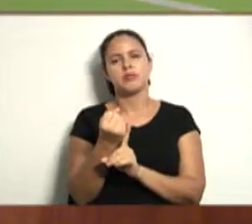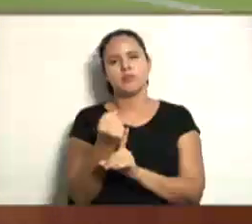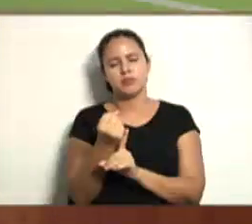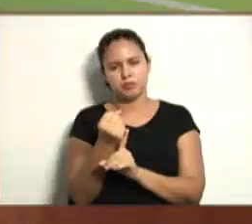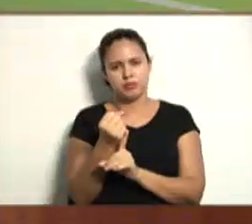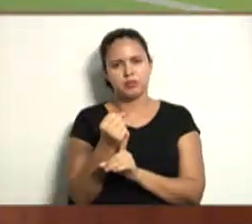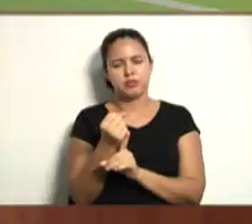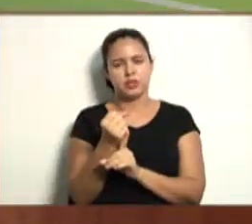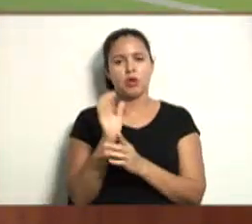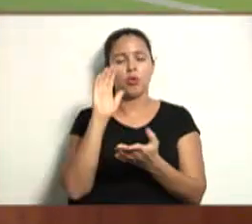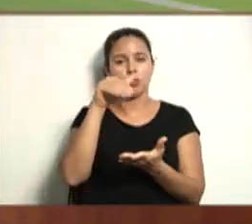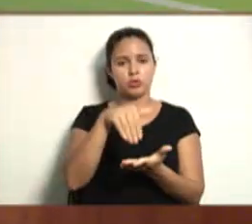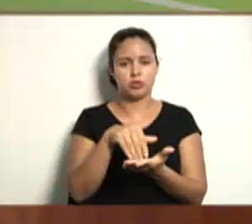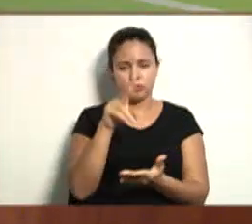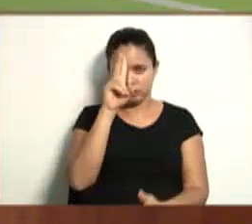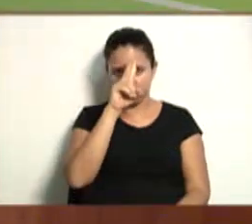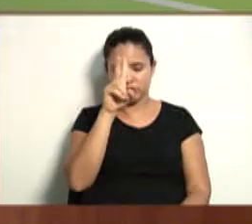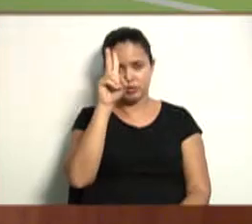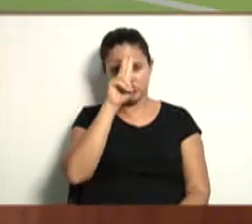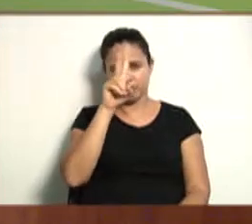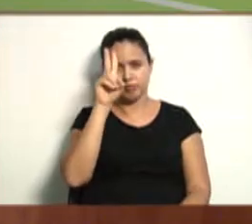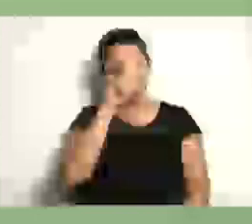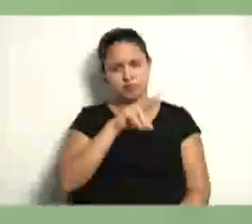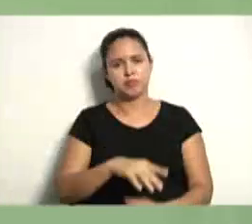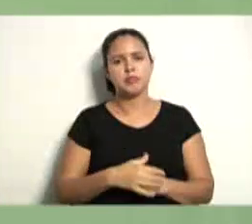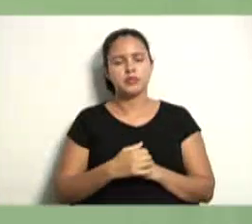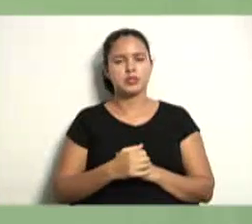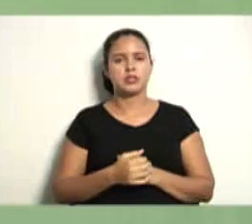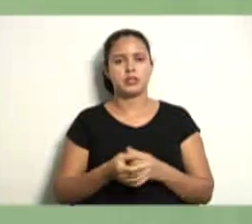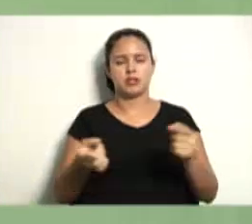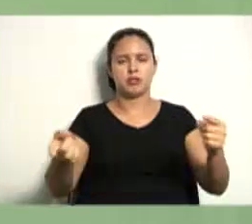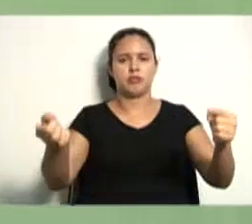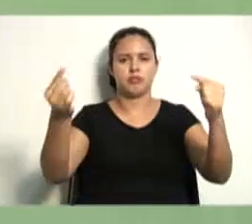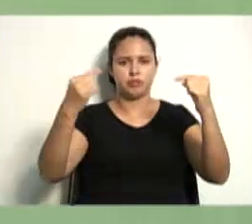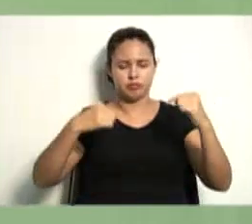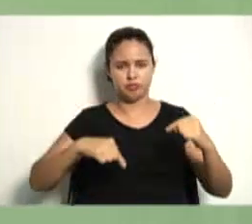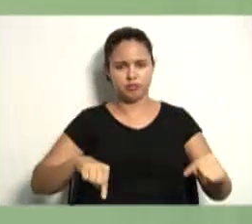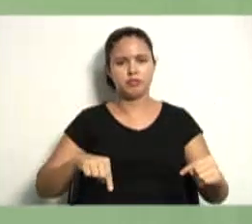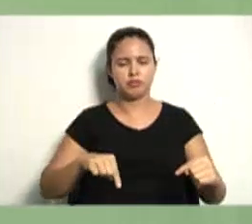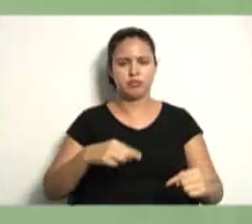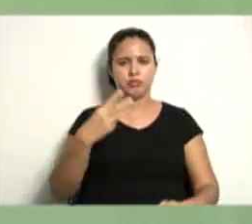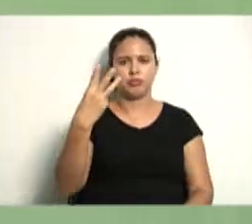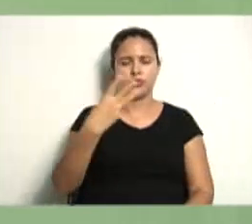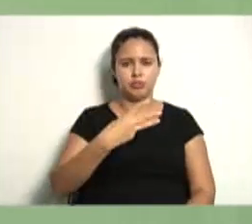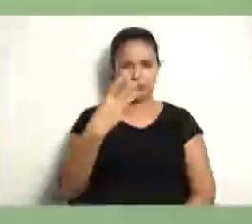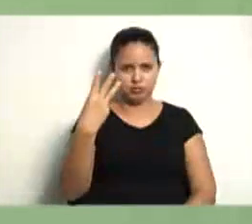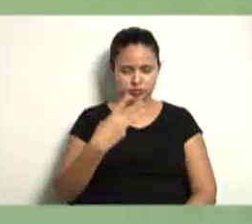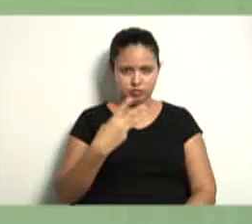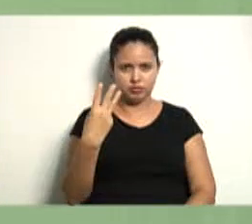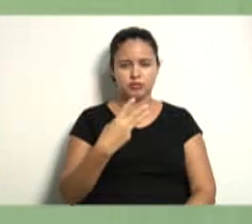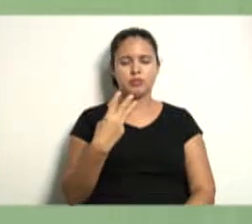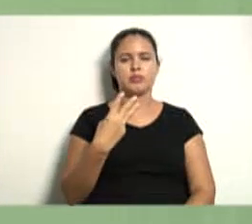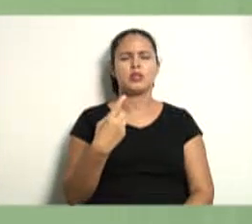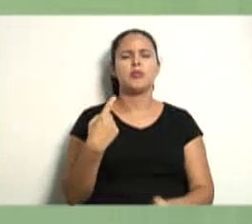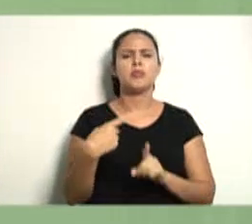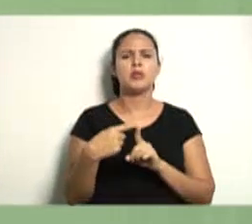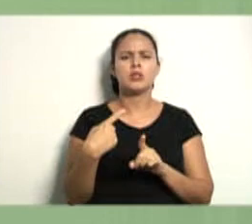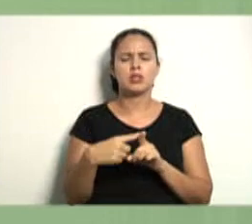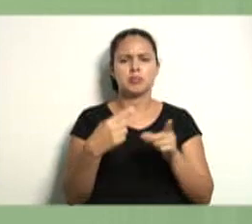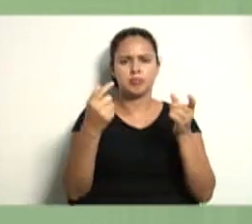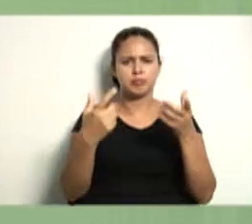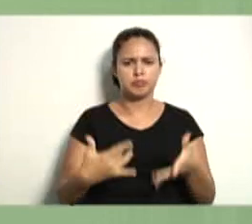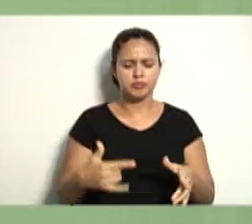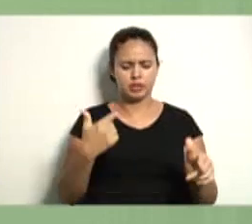vamos relembrar a última questão, depois eu leio a resposta dela. Beleza, vamos lá, gente. A última questão. Por que dizemos que